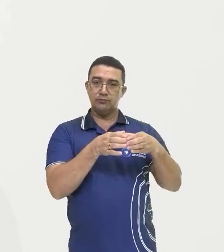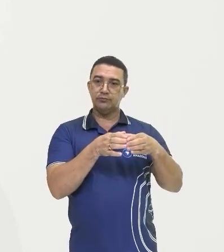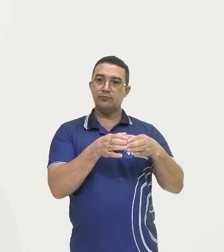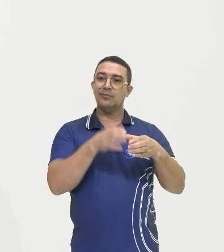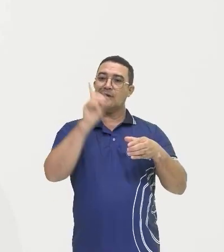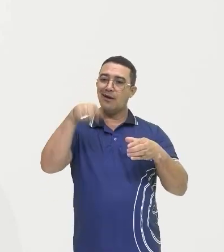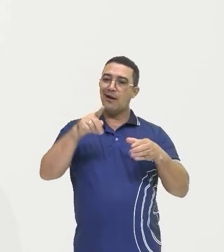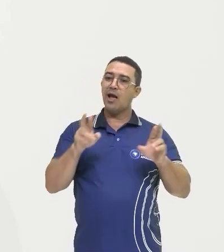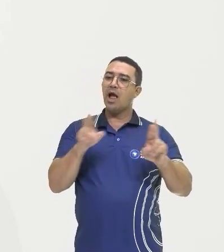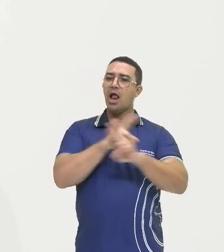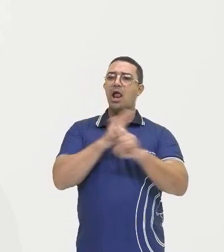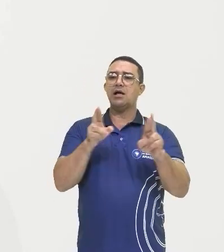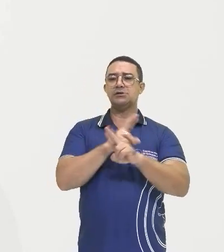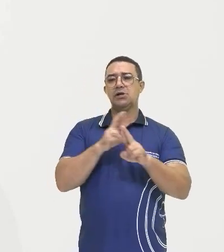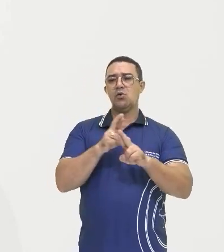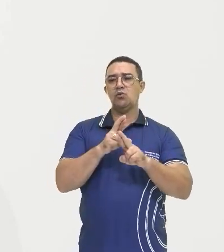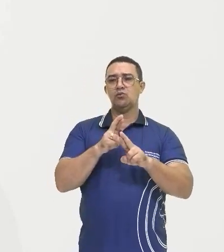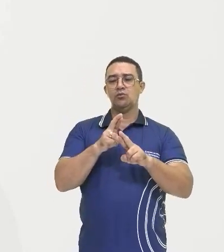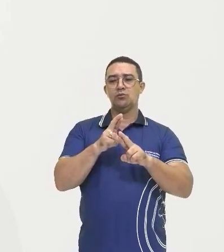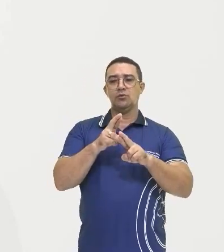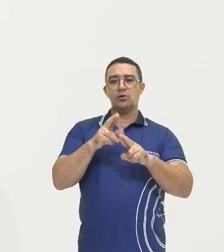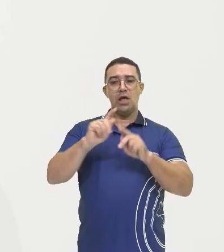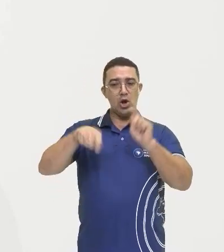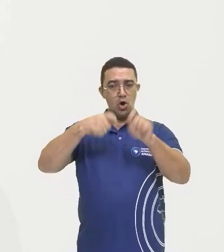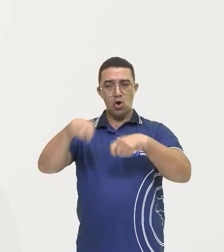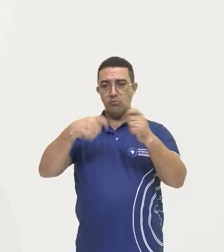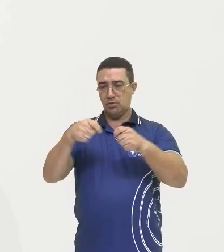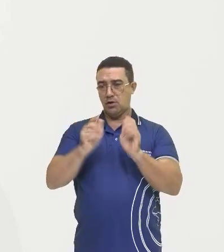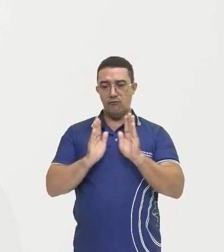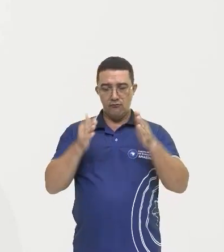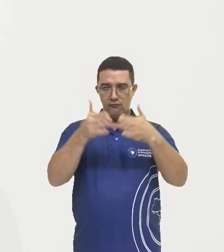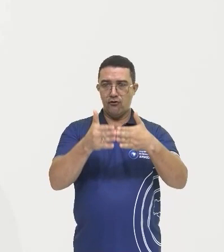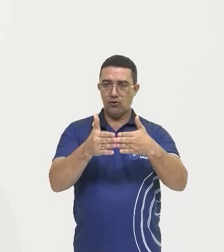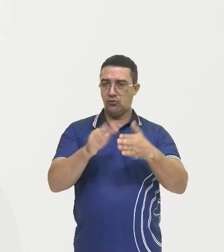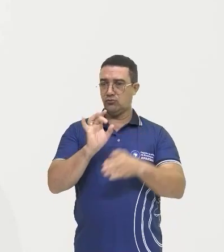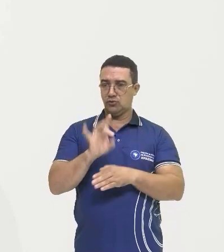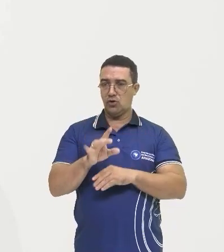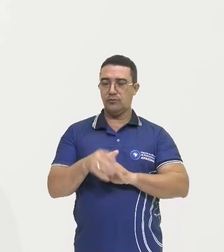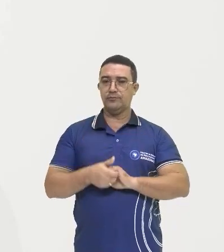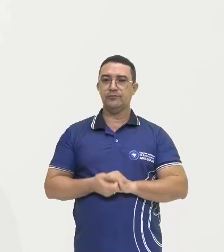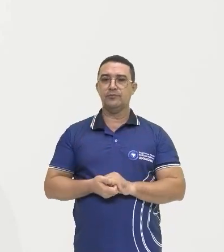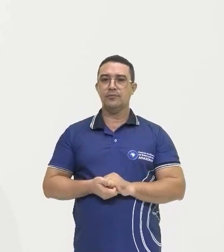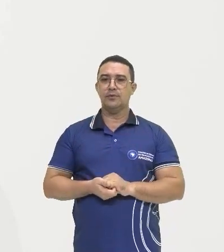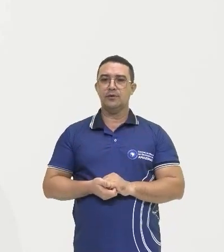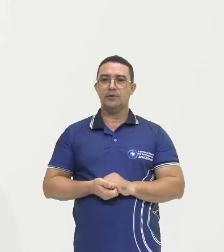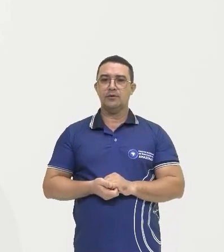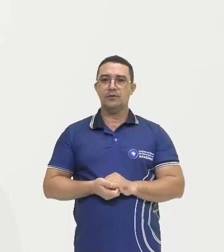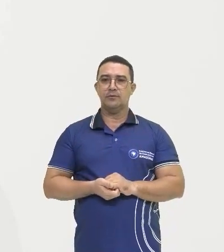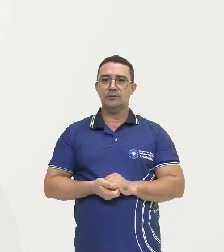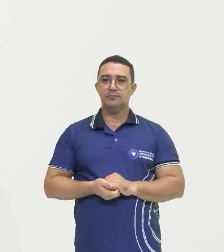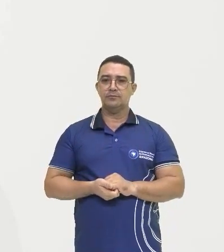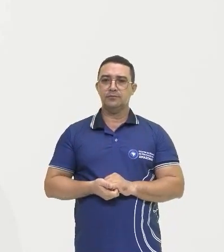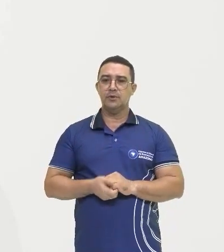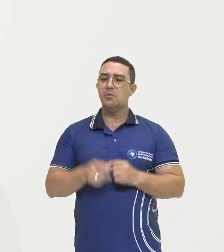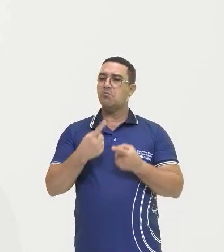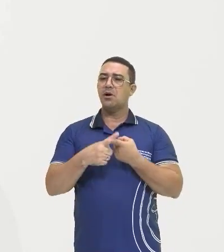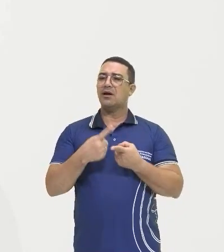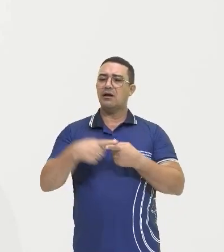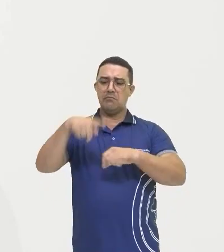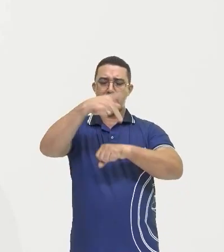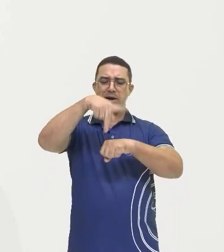estreitar relações econômicas. E professor, por que os países, eles decidem